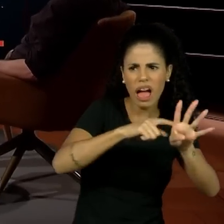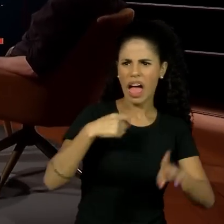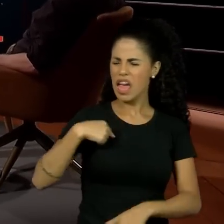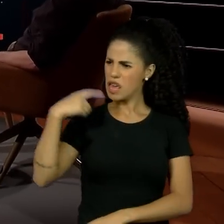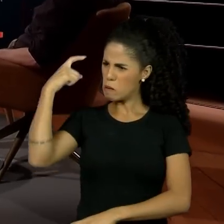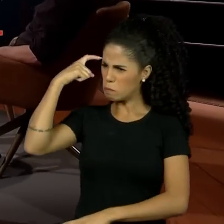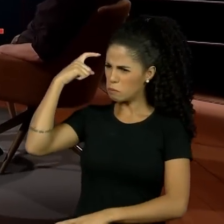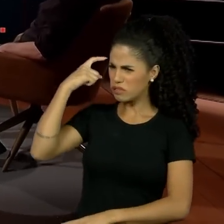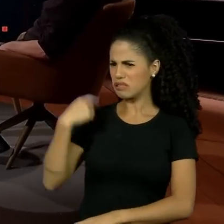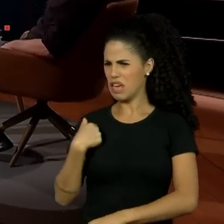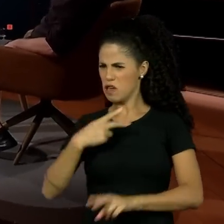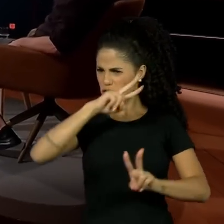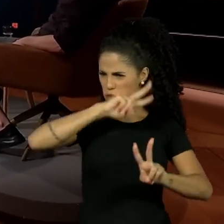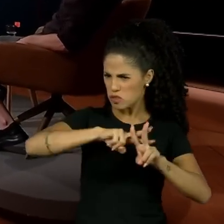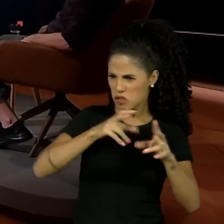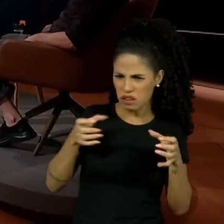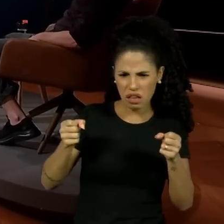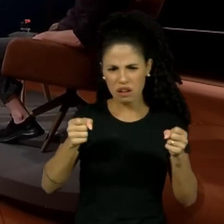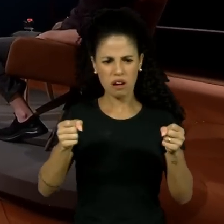como um prisioneiro.